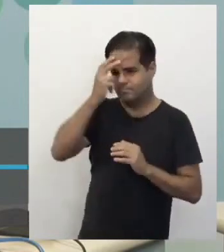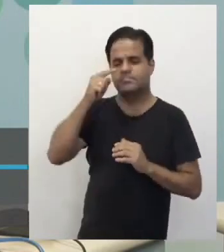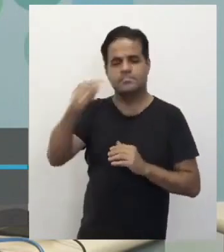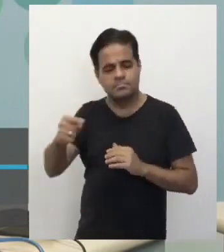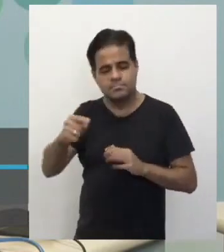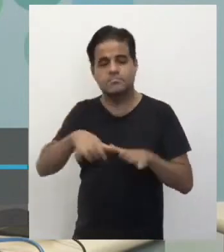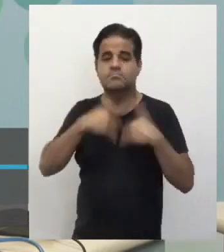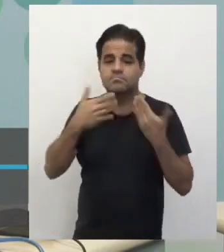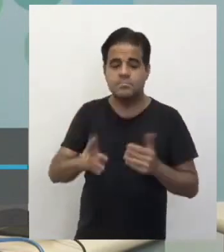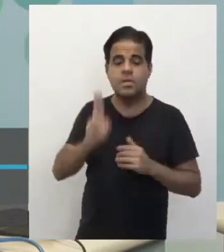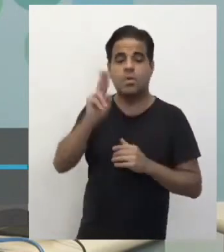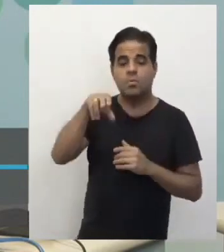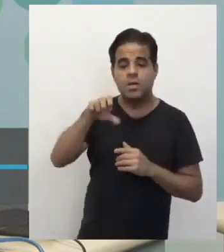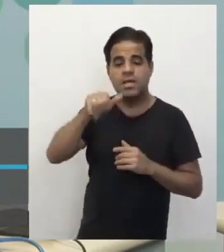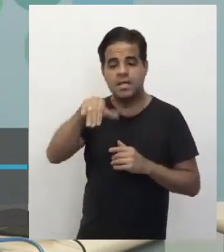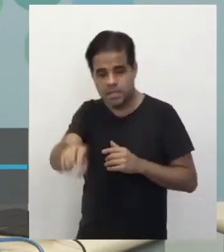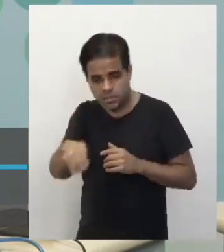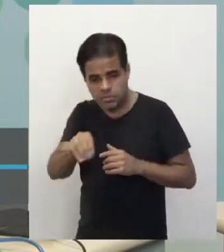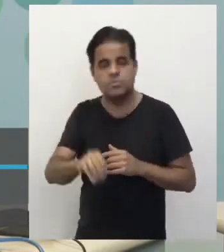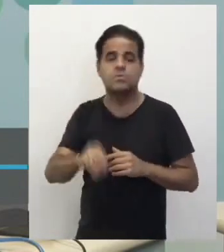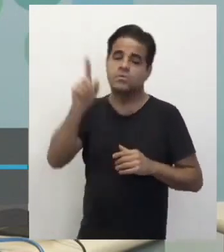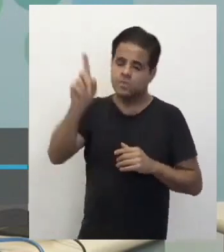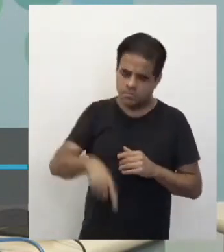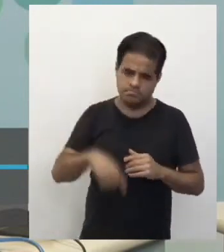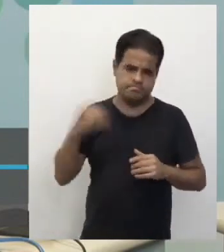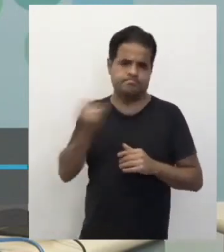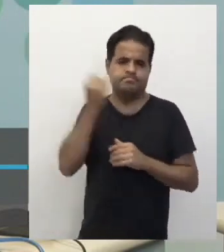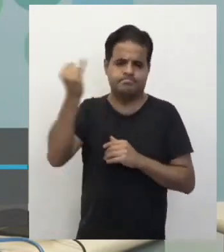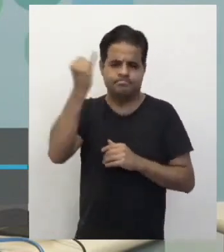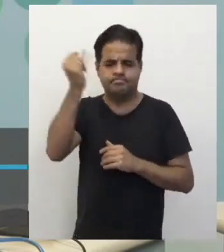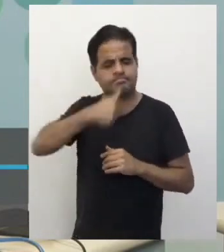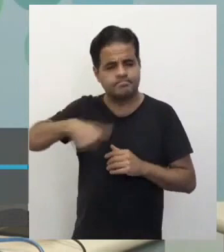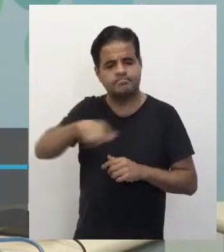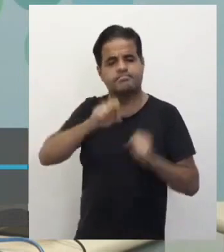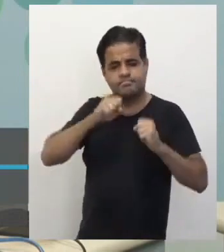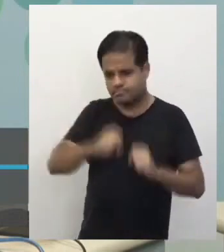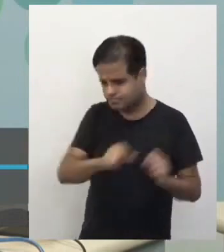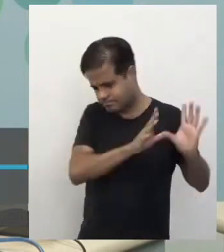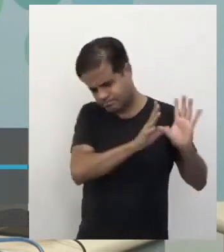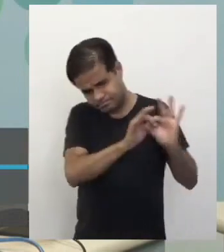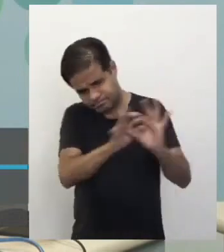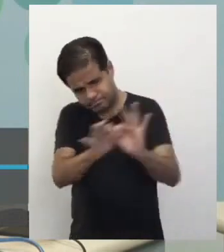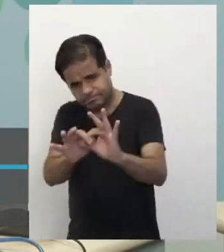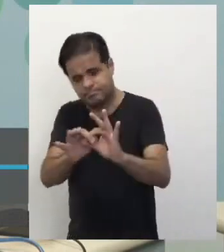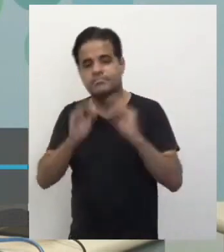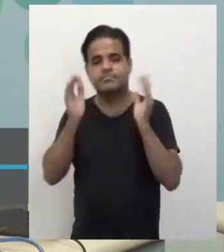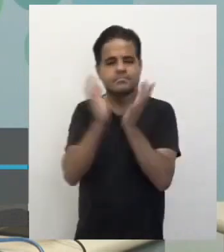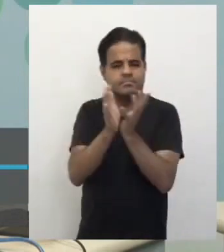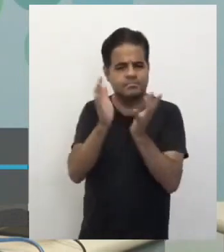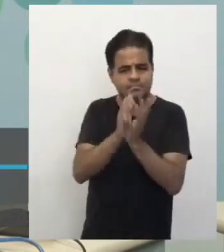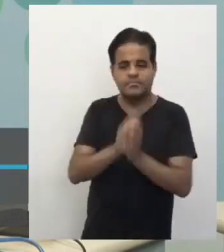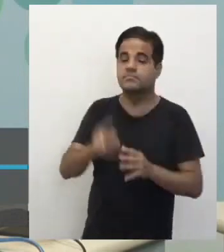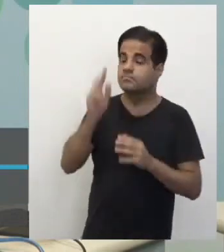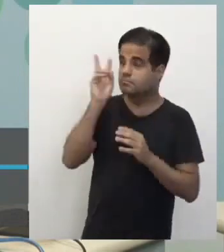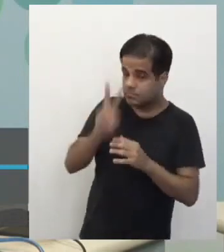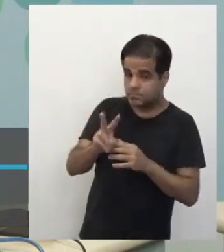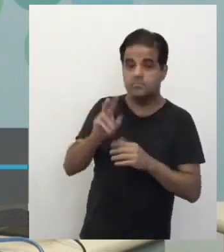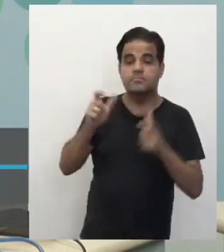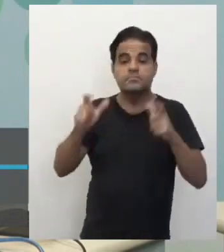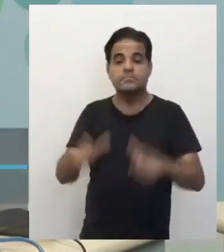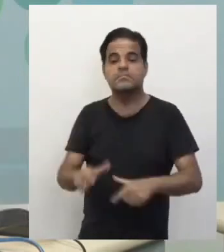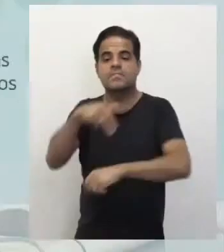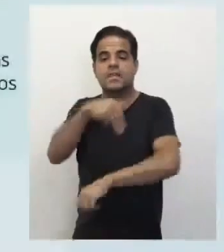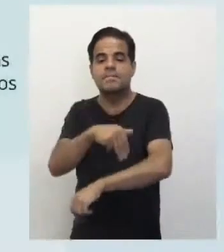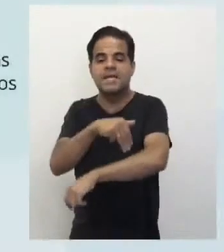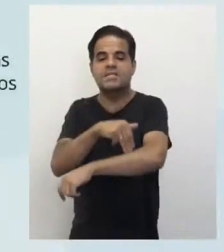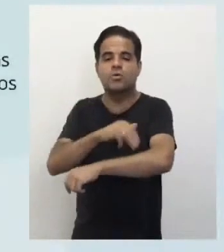pela Unesco ou que são considerados de grande relevância para que a gente conte a história de determinados povos. Vamos lá para a Mesopotâmia